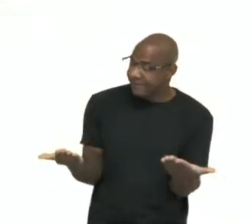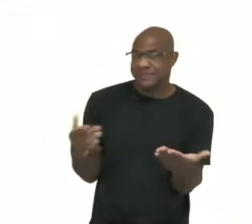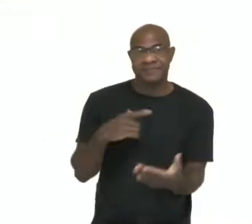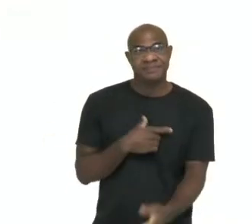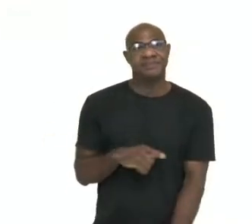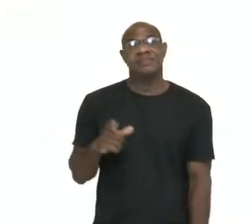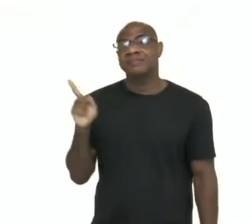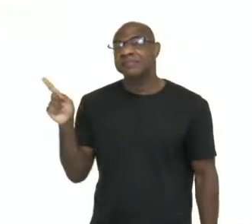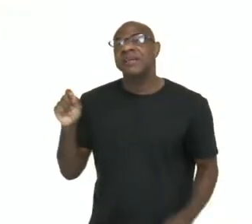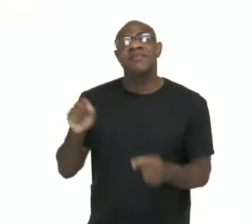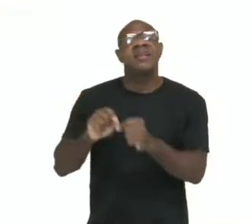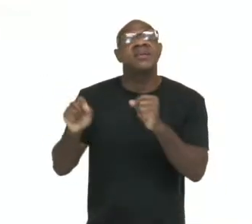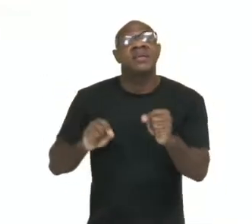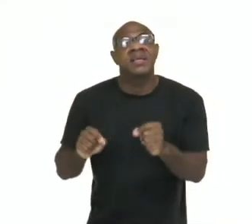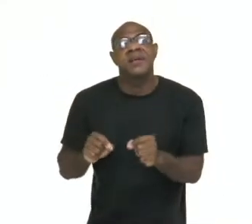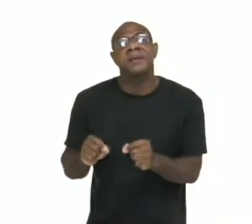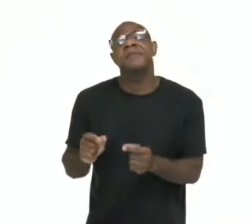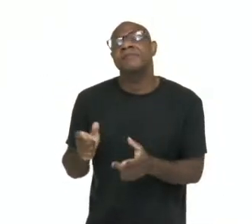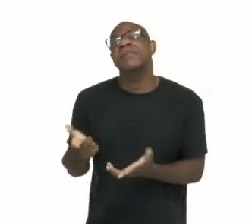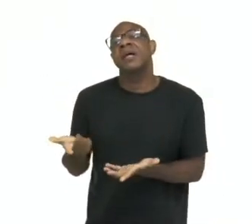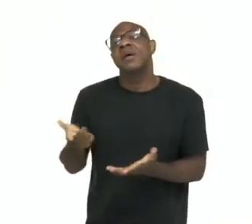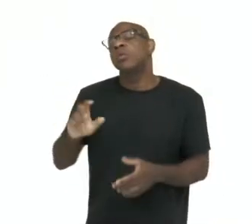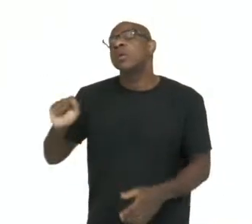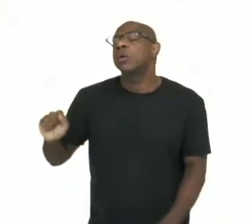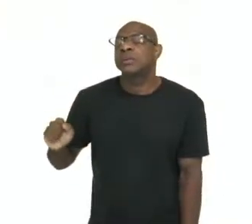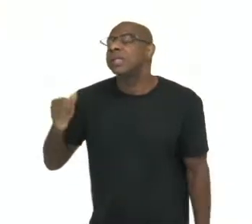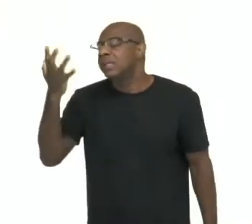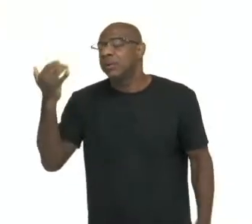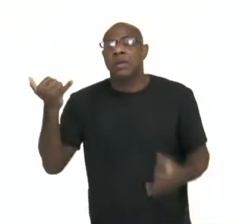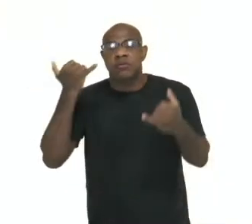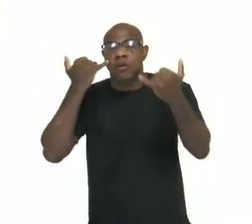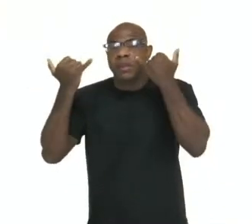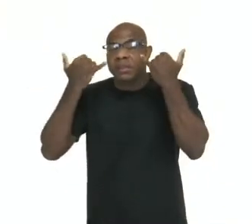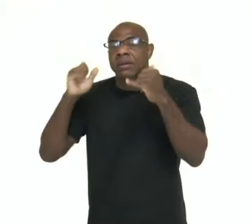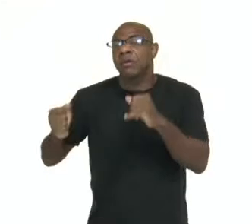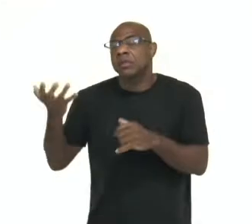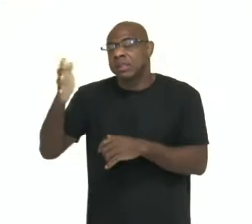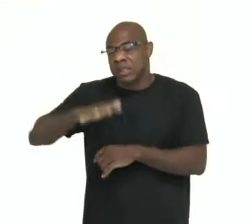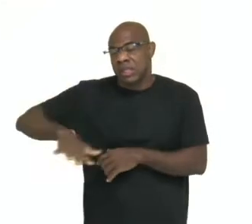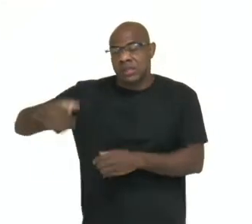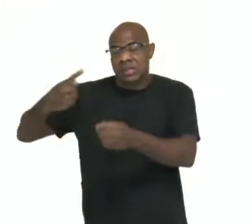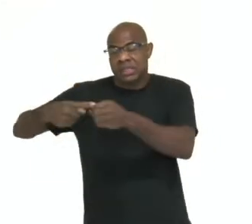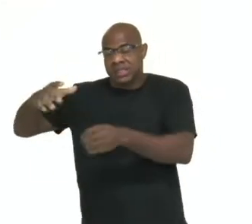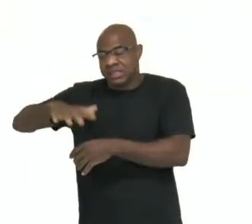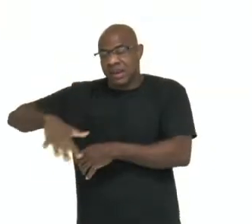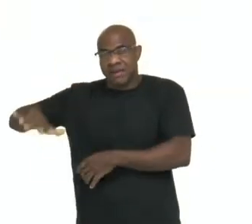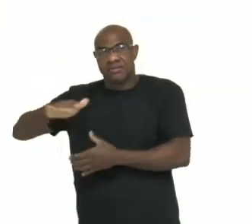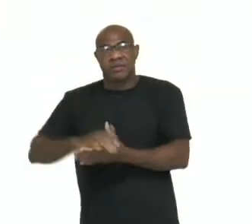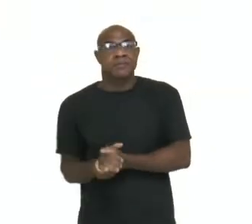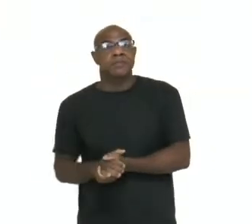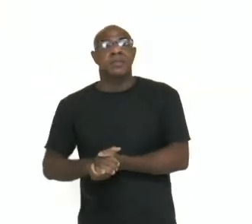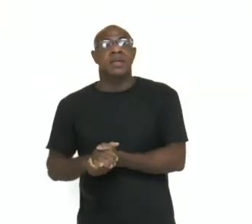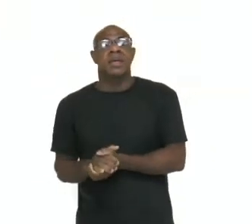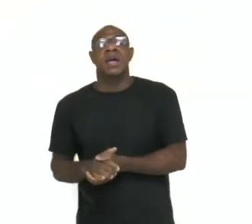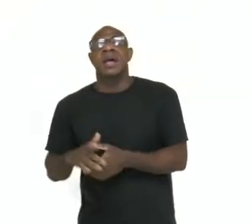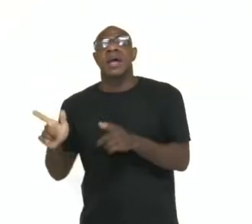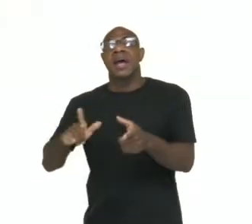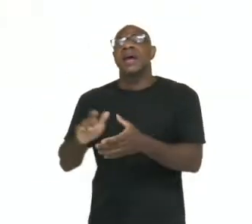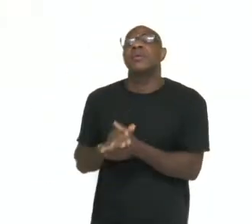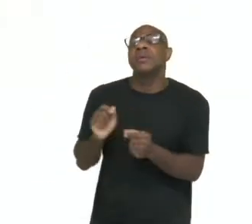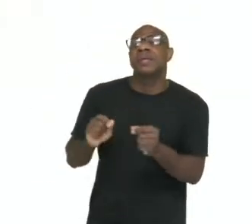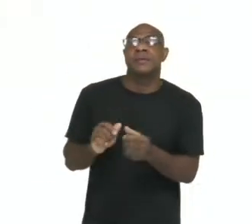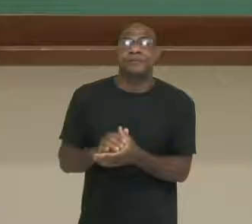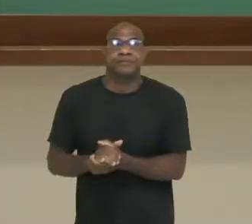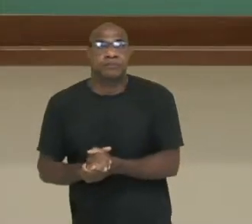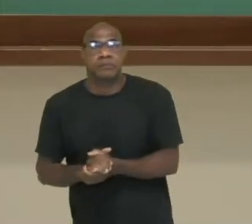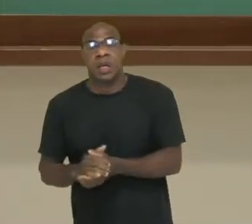ditirambos traziam o quê? O juízo da sociedade, né, traziam informações do que estava acontecendo. E era uma homenagem a quem? Ao deus